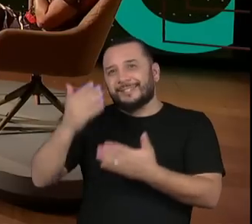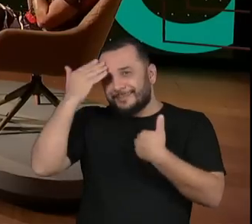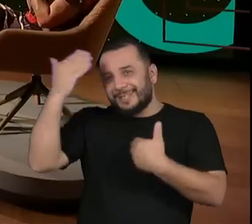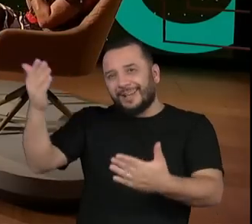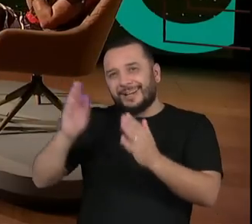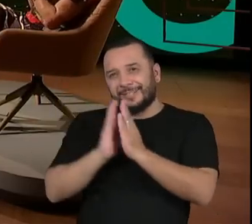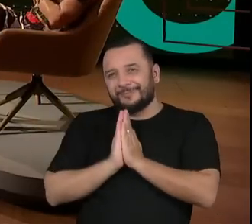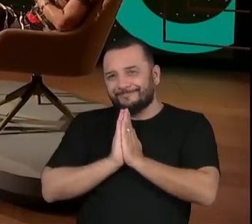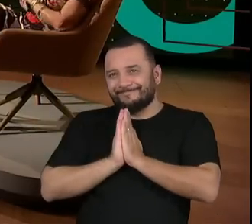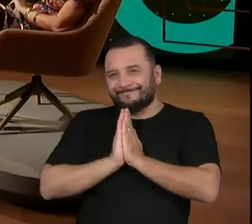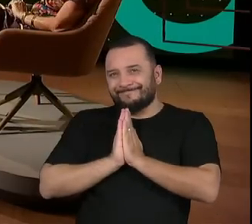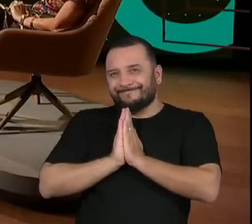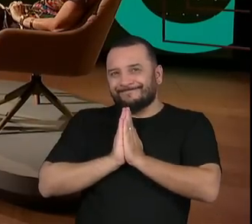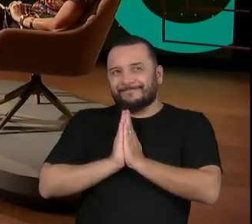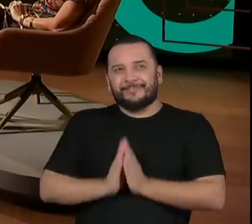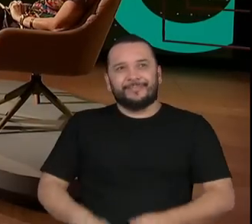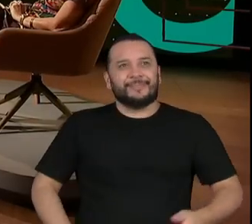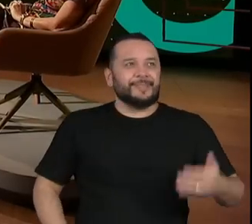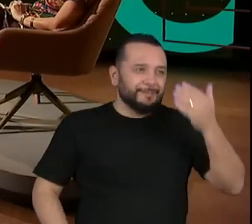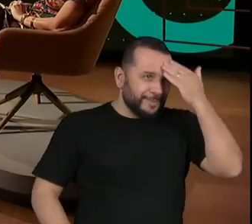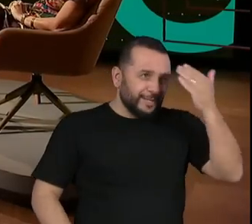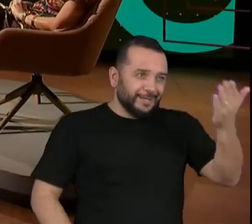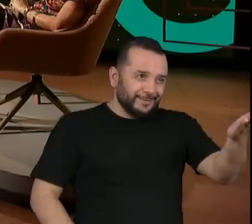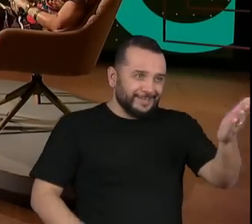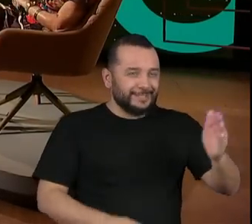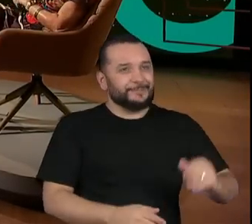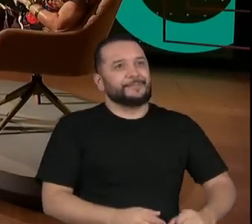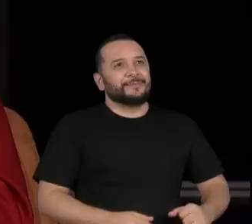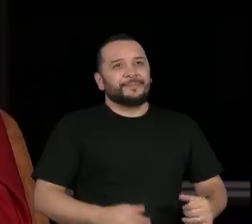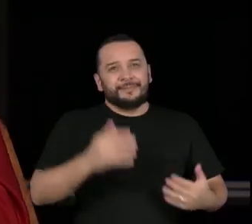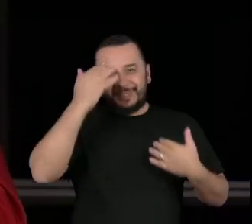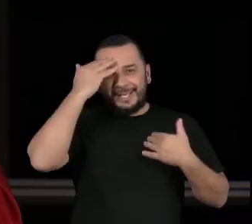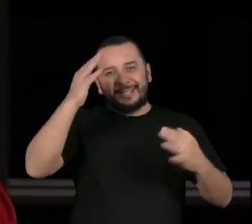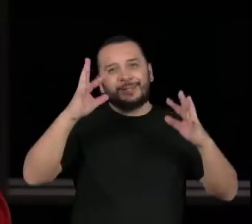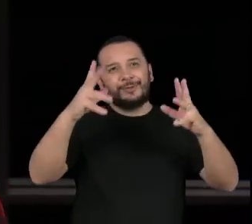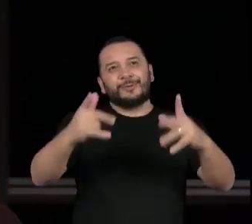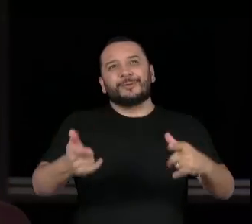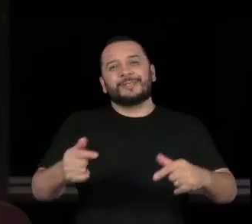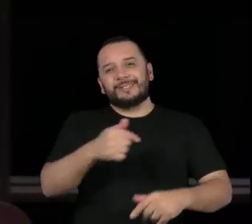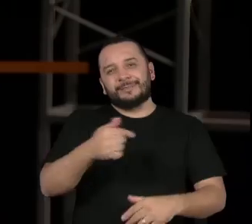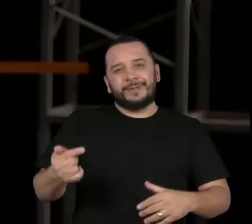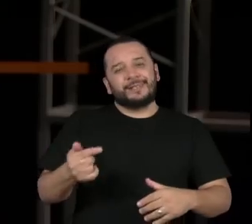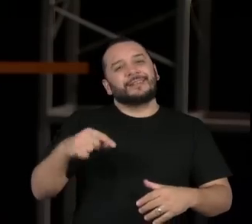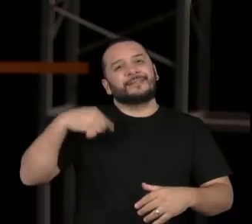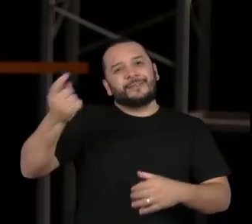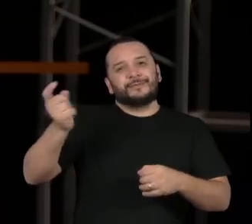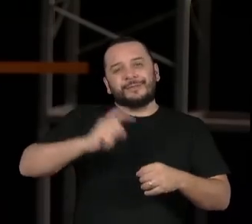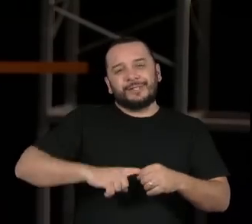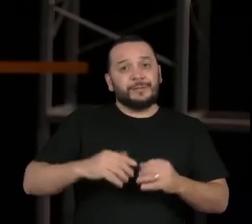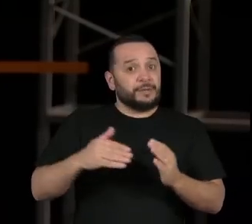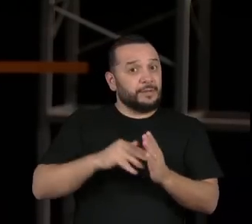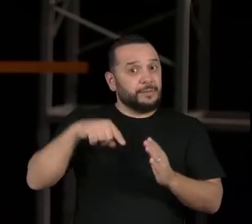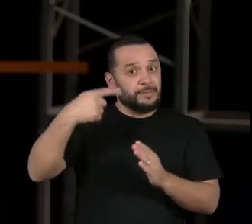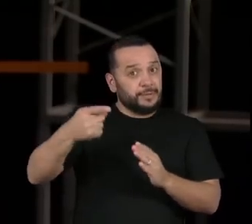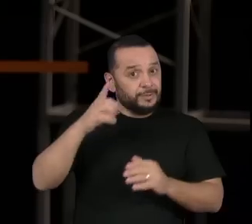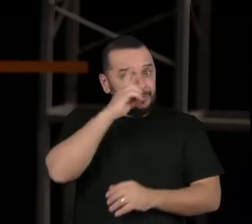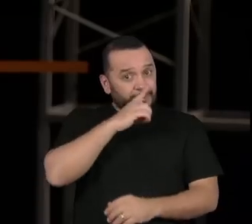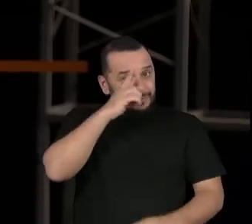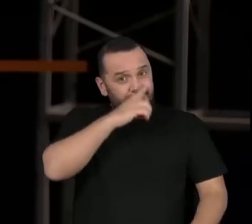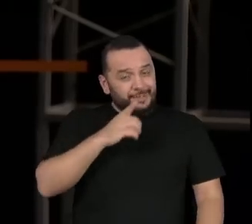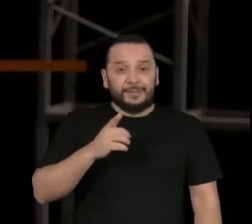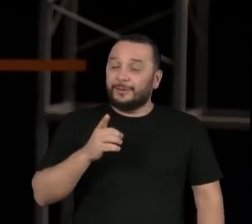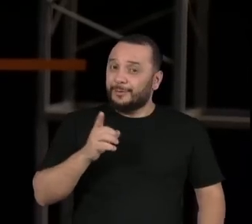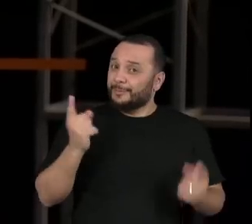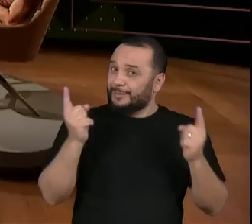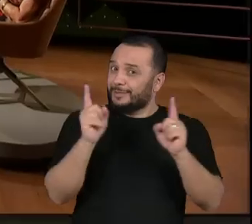obrigada. Obrigada a você. Muito obrigado a todos. Voltamos na semana que vem. Até o próximo domingo com